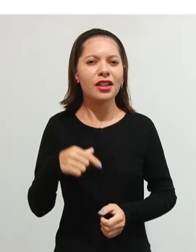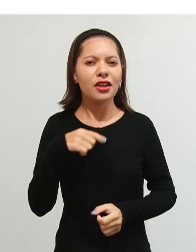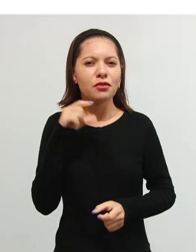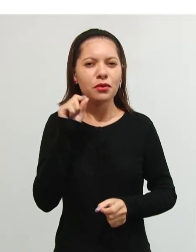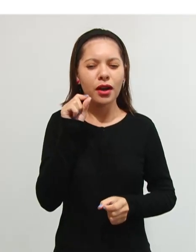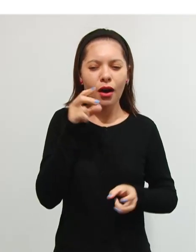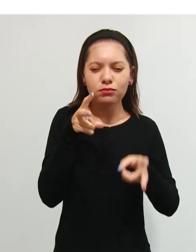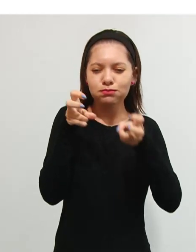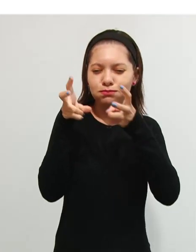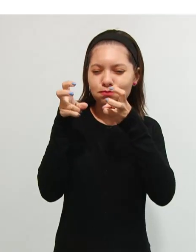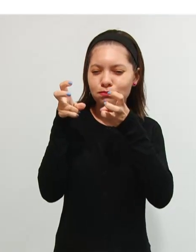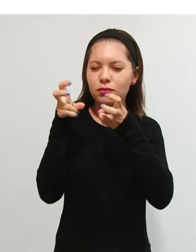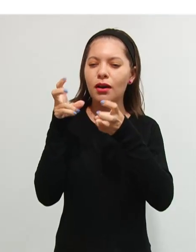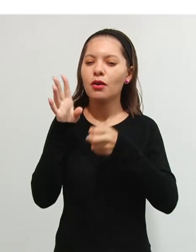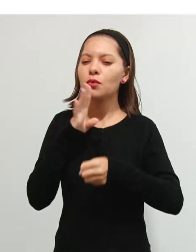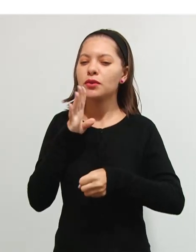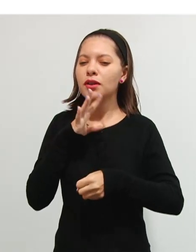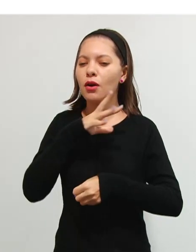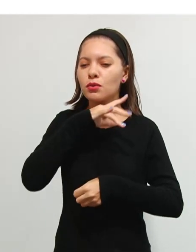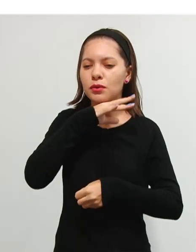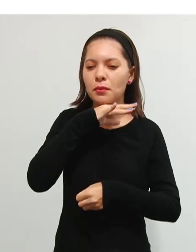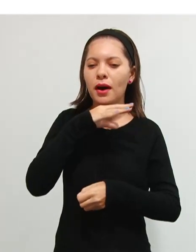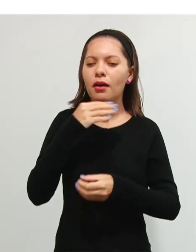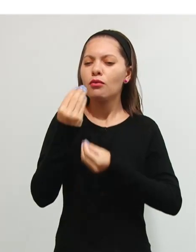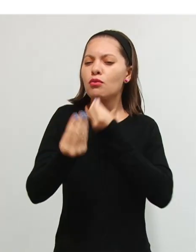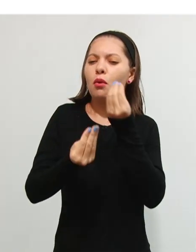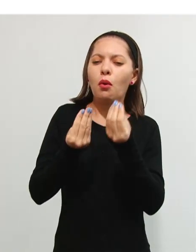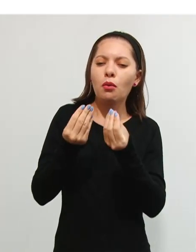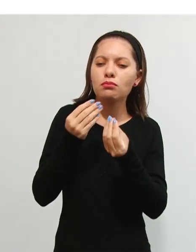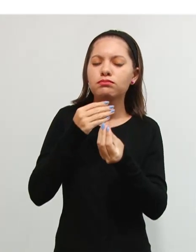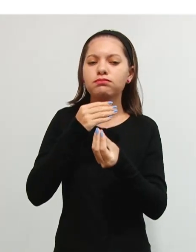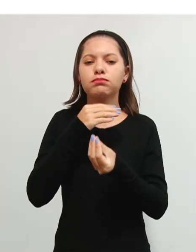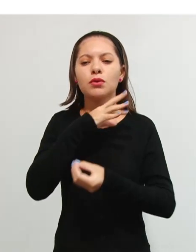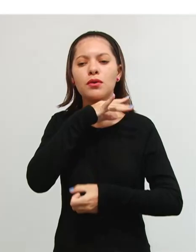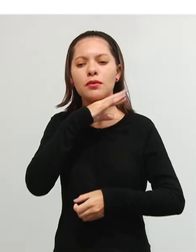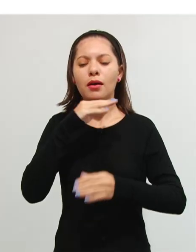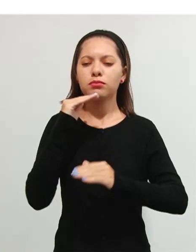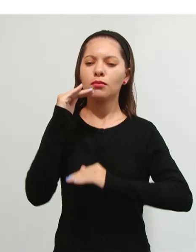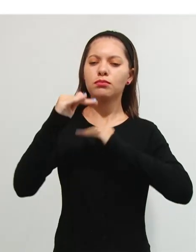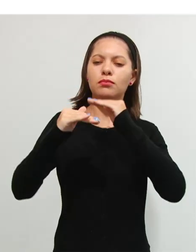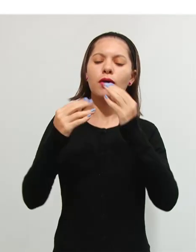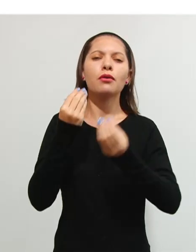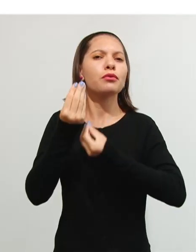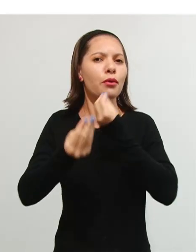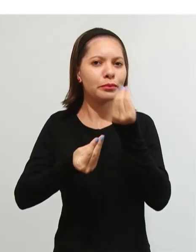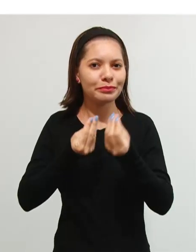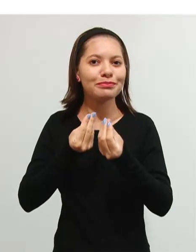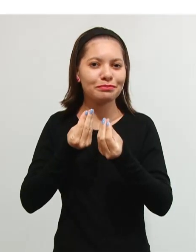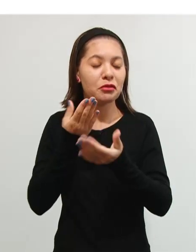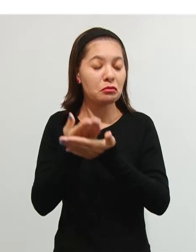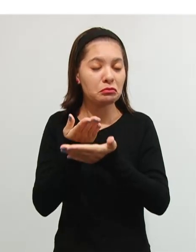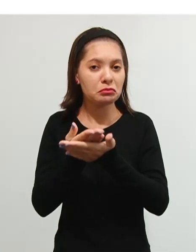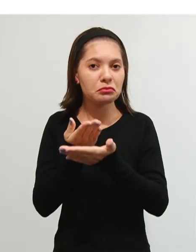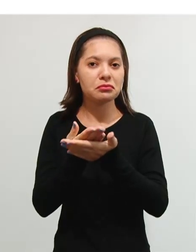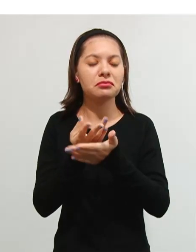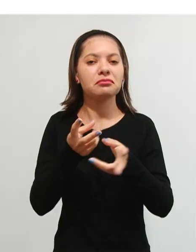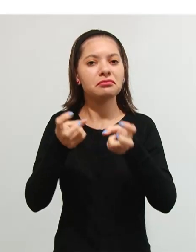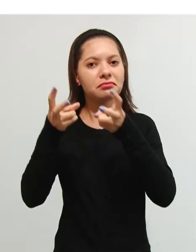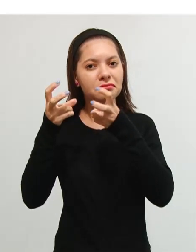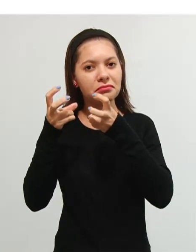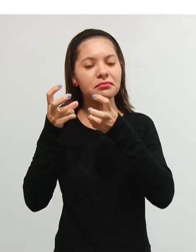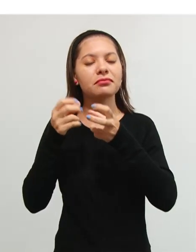fascinação por conhecer os animais, como que ele se desenvolvia e o seu crescimento. Ele escolheu,